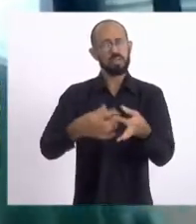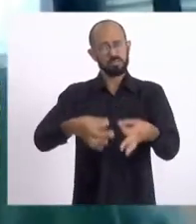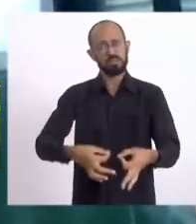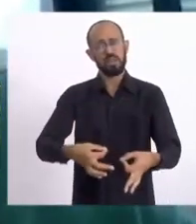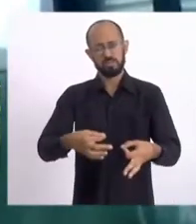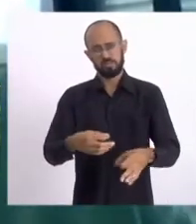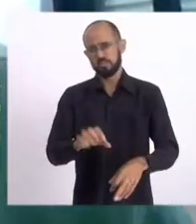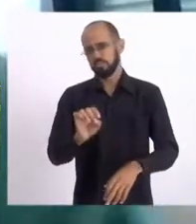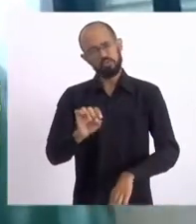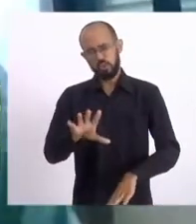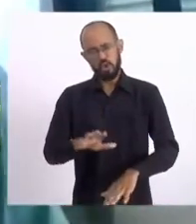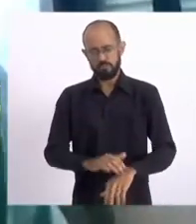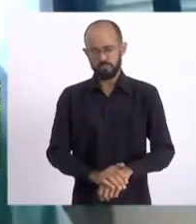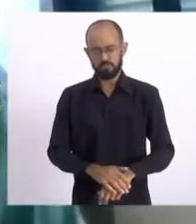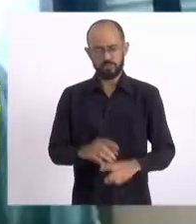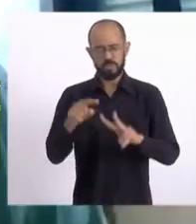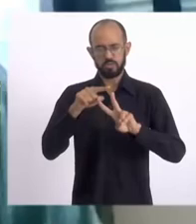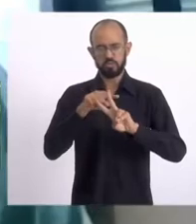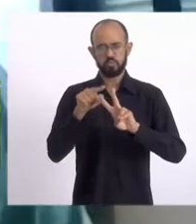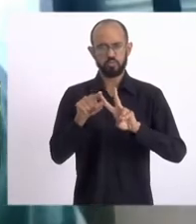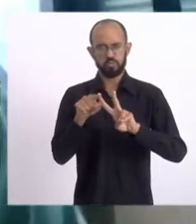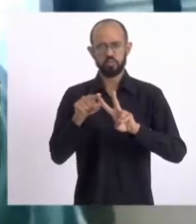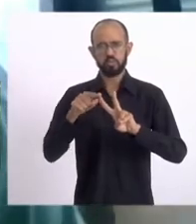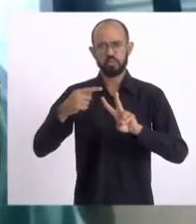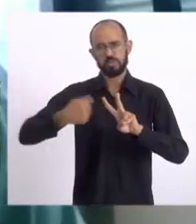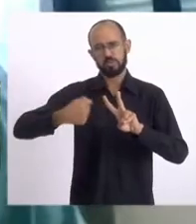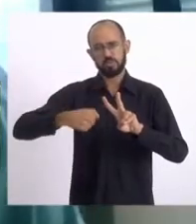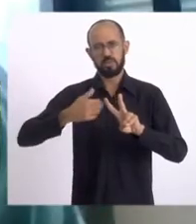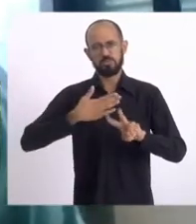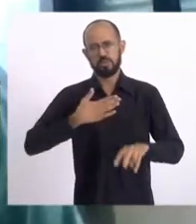Só isso. São essas duas demandas.